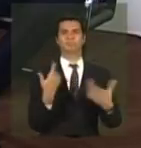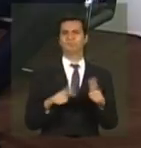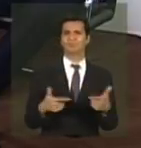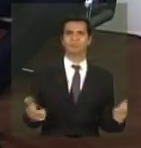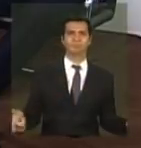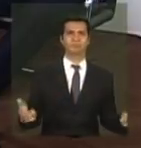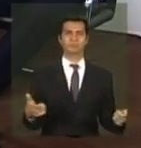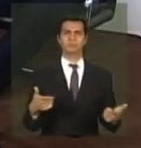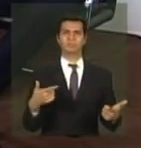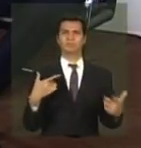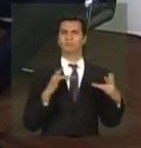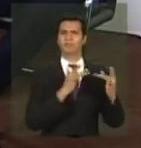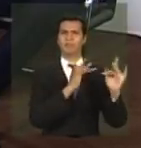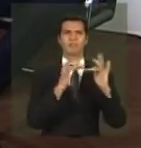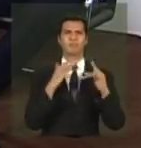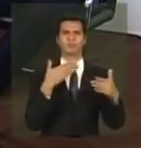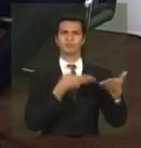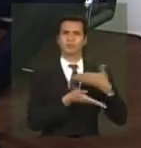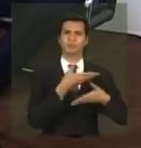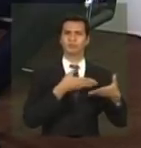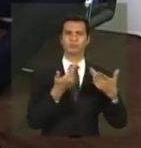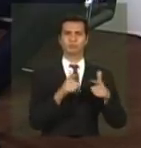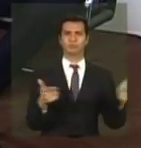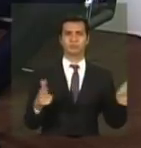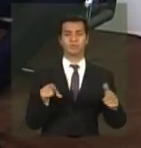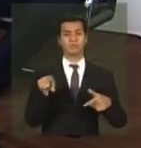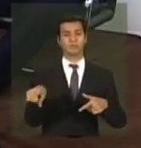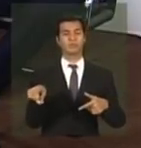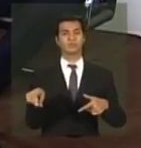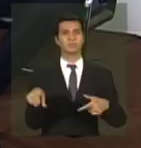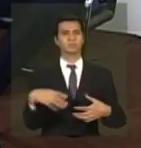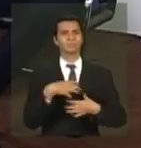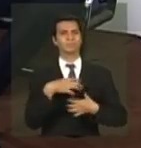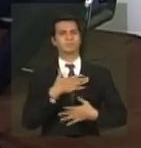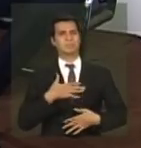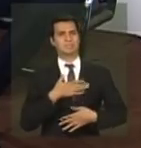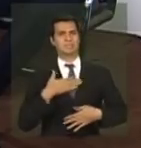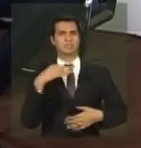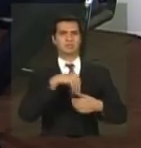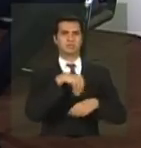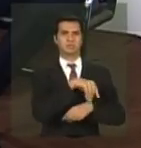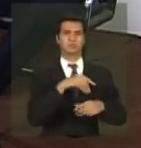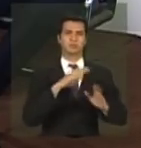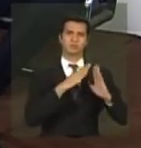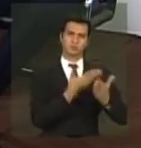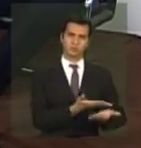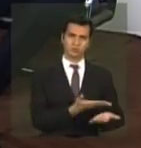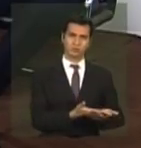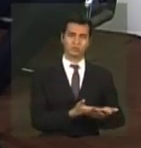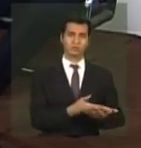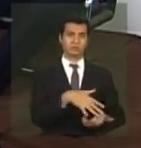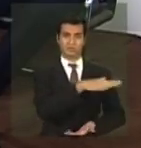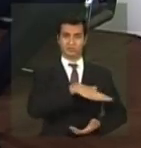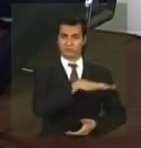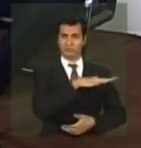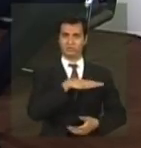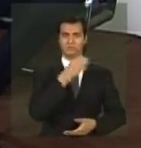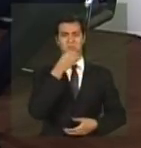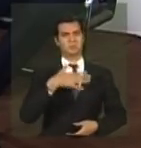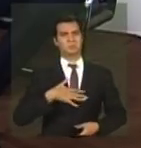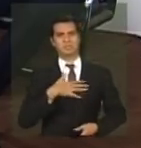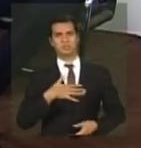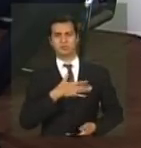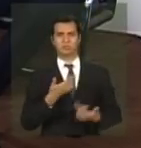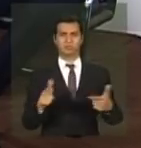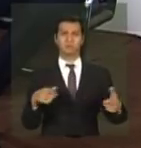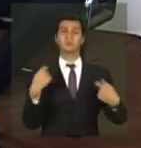não consegue se interagir, enfim, ela não está sentindo prazer em estar na escola. esse ambiente não está sendo prazeroso.